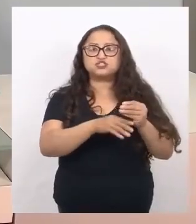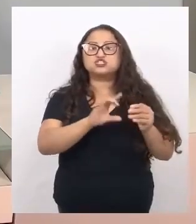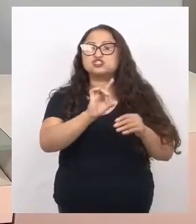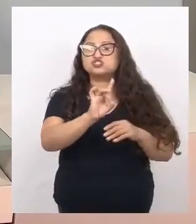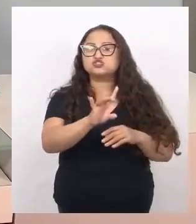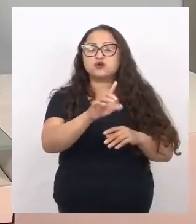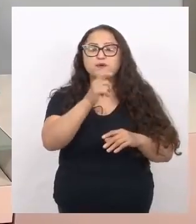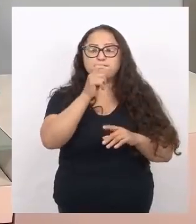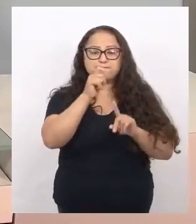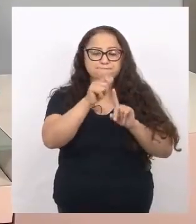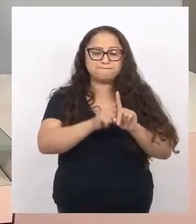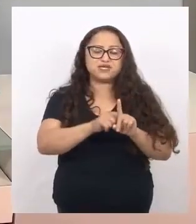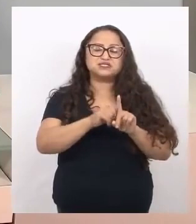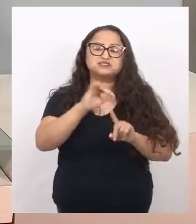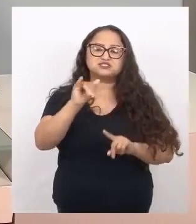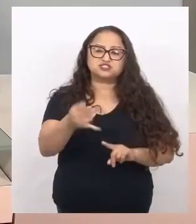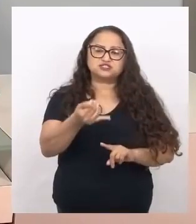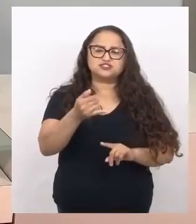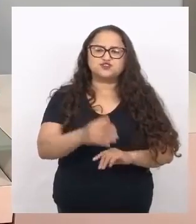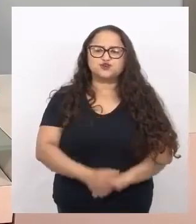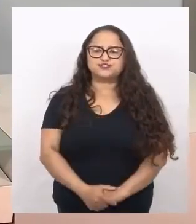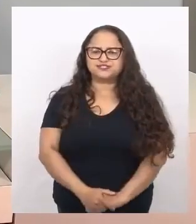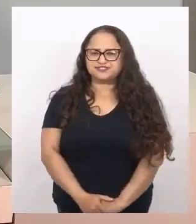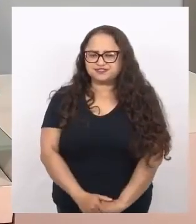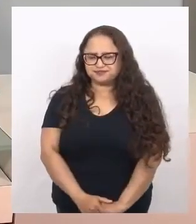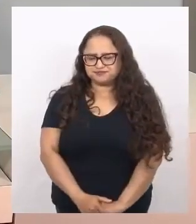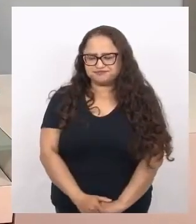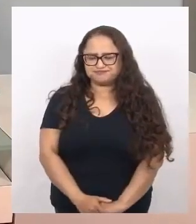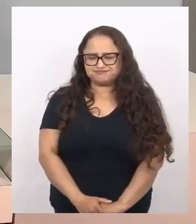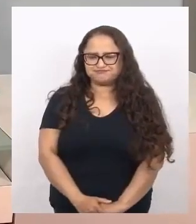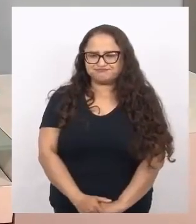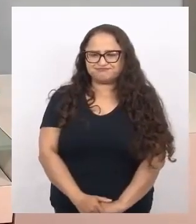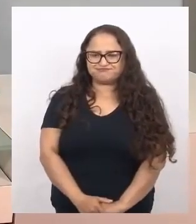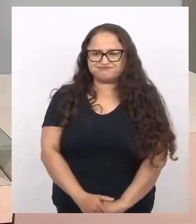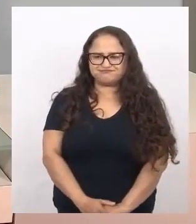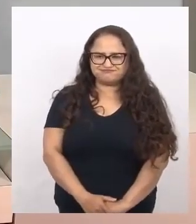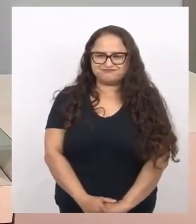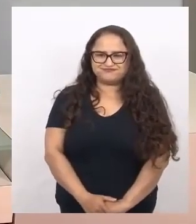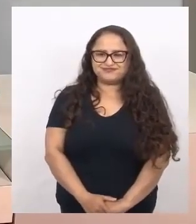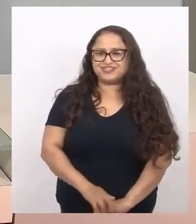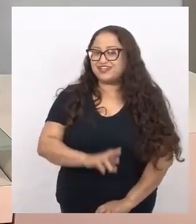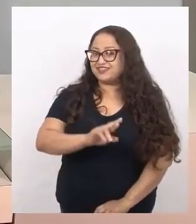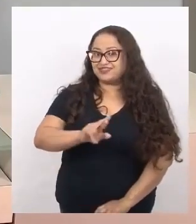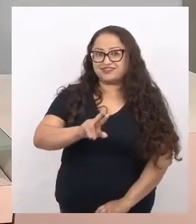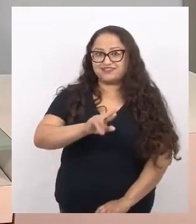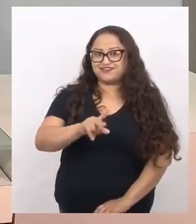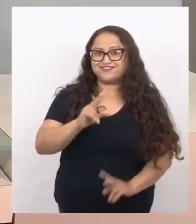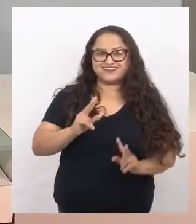janeiro, tá? Então, recondução e atribuição de projetos não é a mesma coisa.